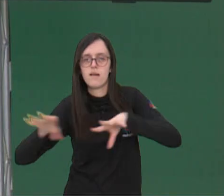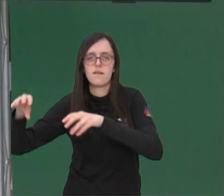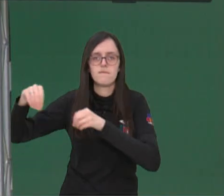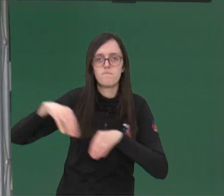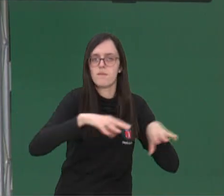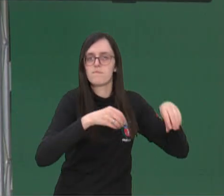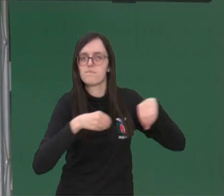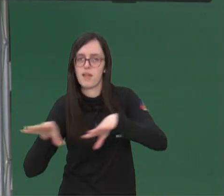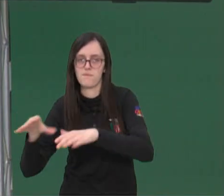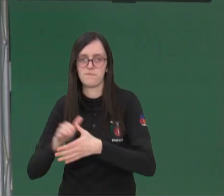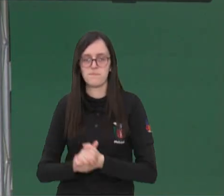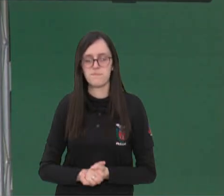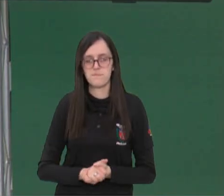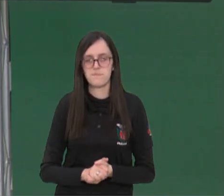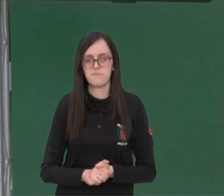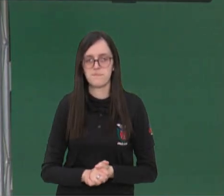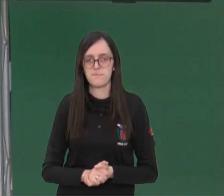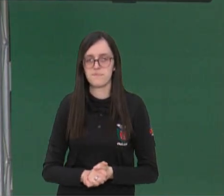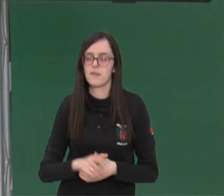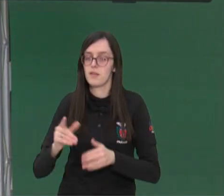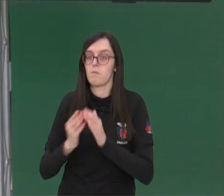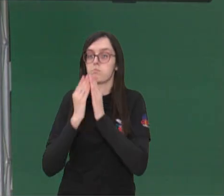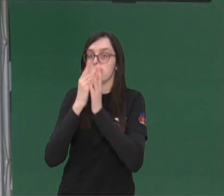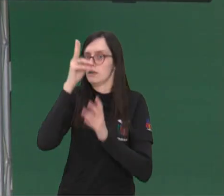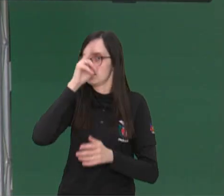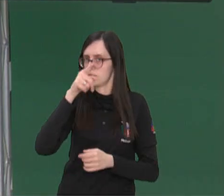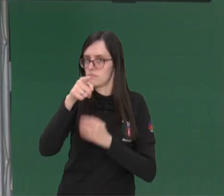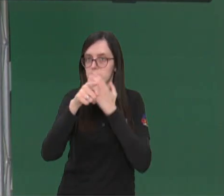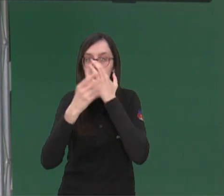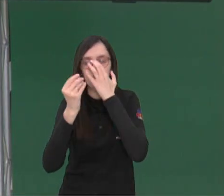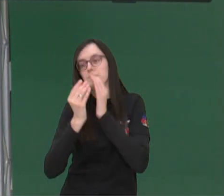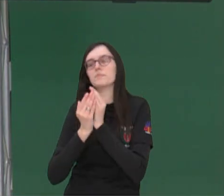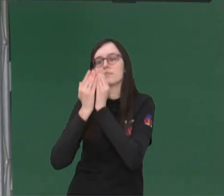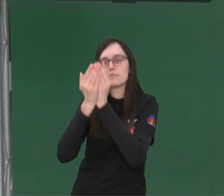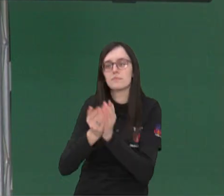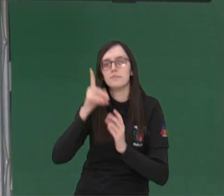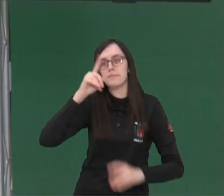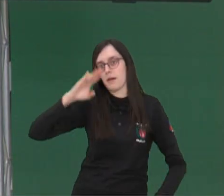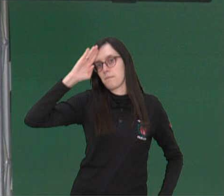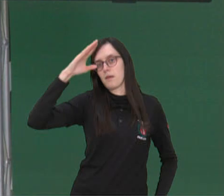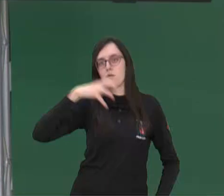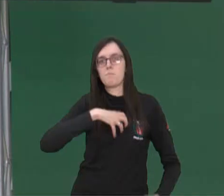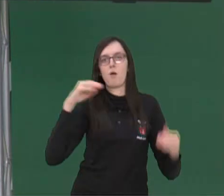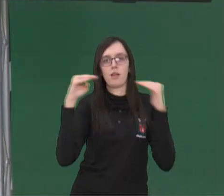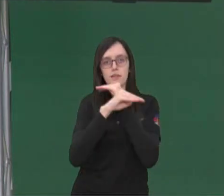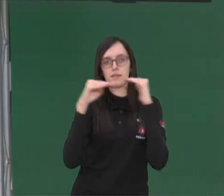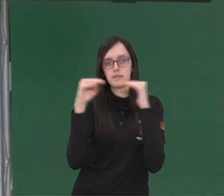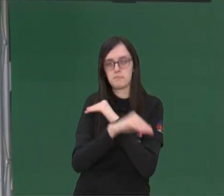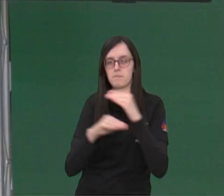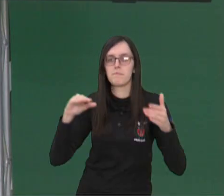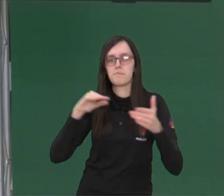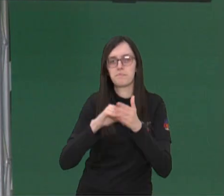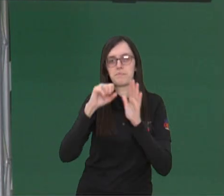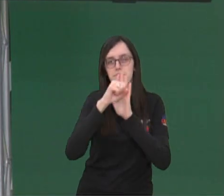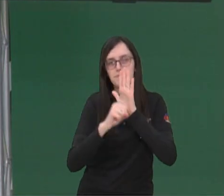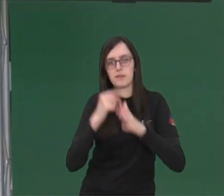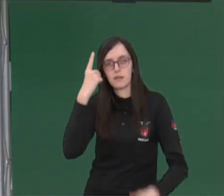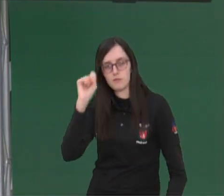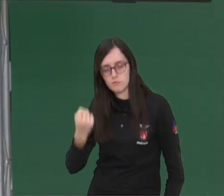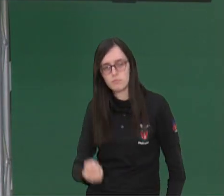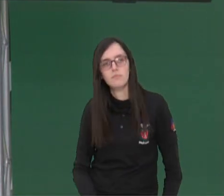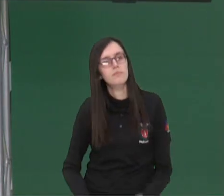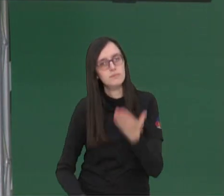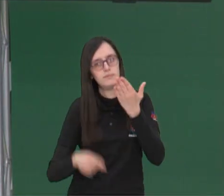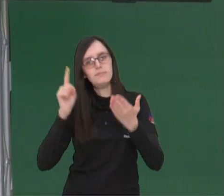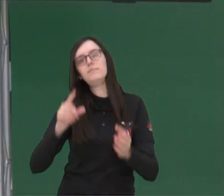época. Você vai parar, navios, lembra disso, principal meio de transporte, até o século XVIII. E aqui